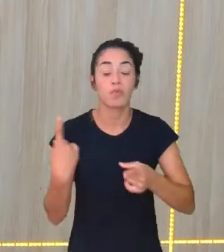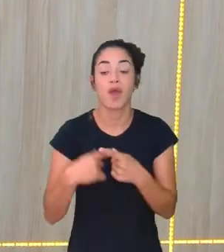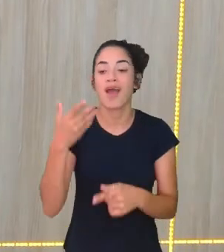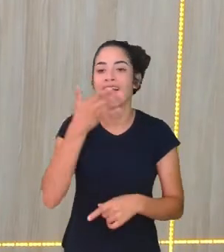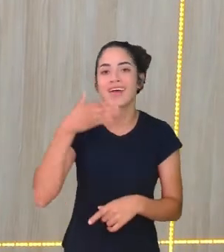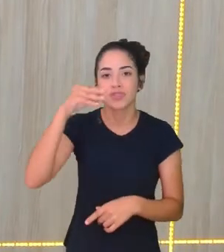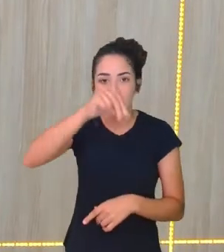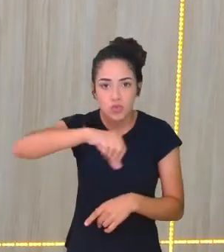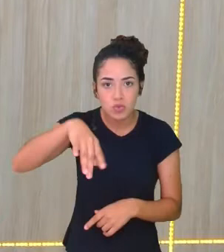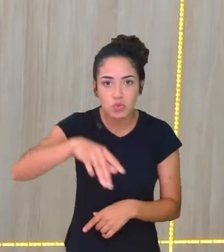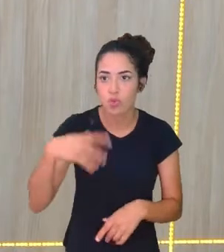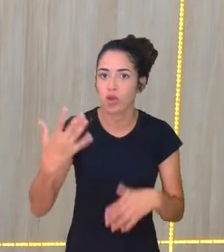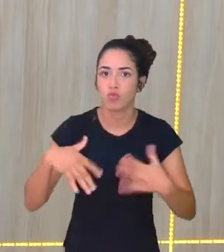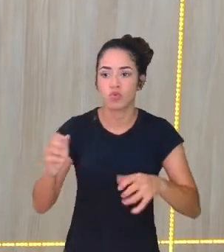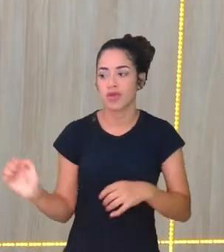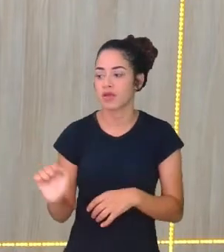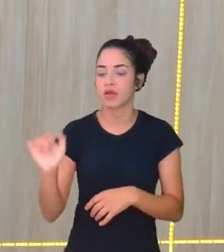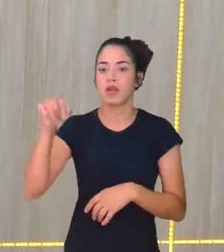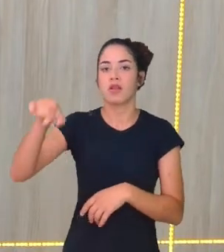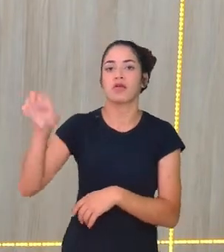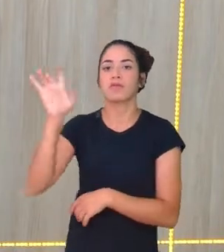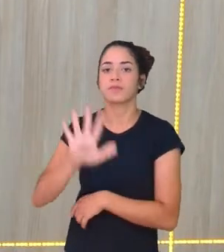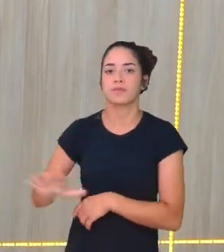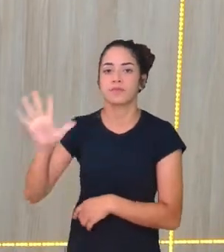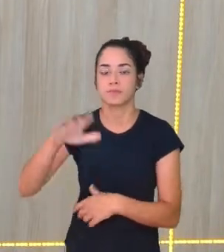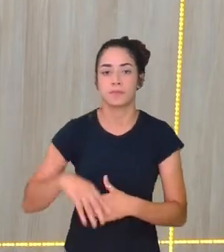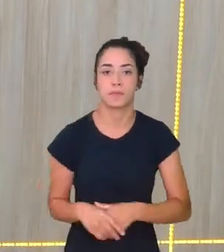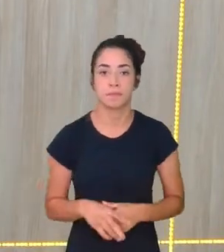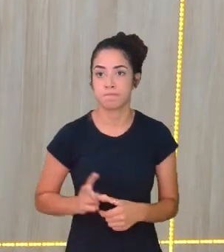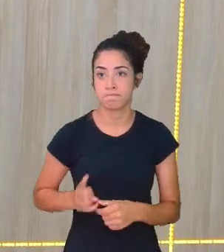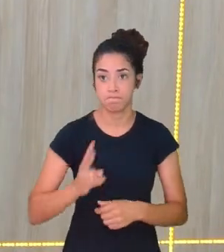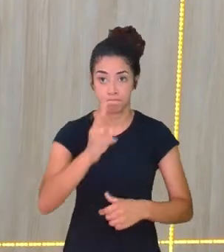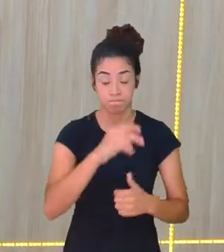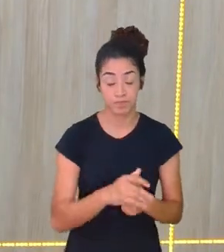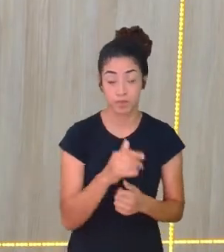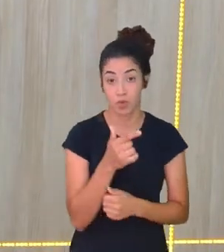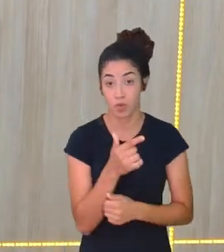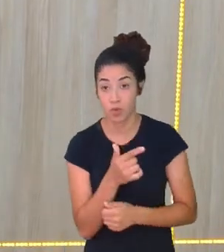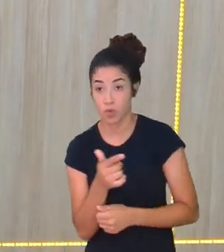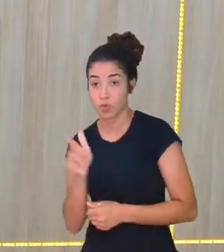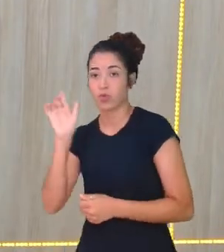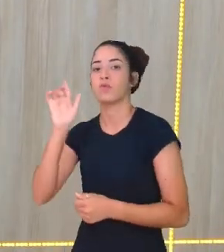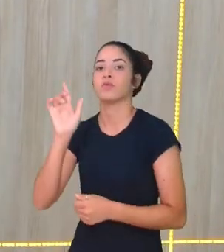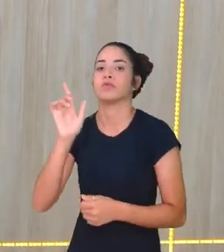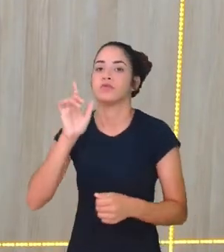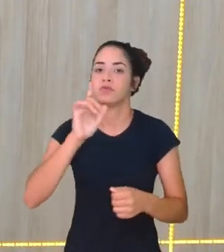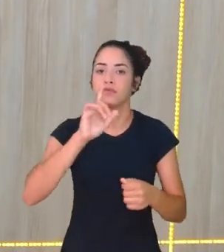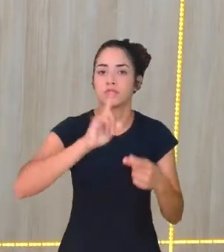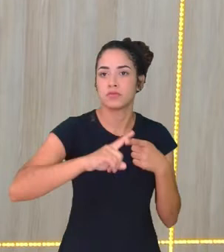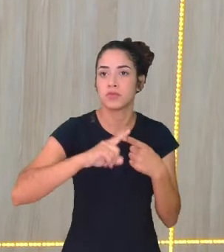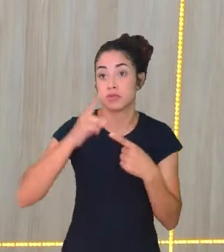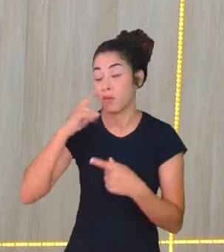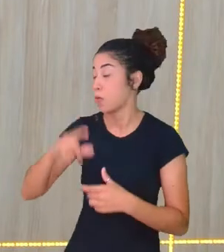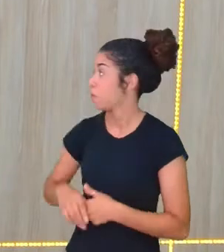na Europa Ok então vamos lá continuando outra questão latifúndio isso vai